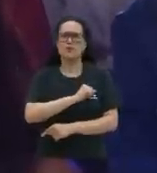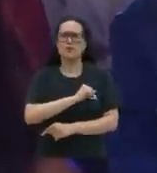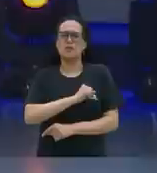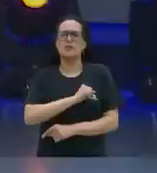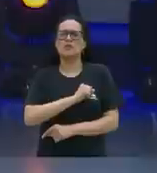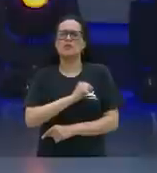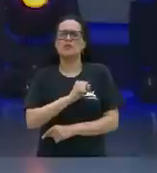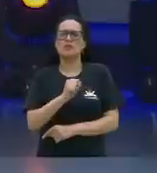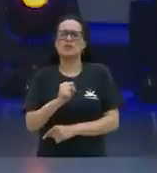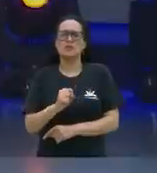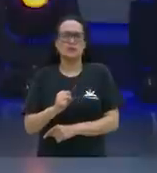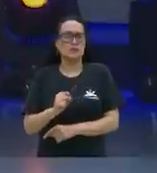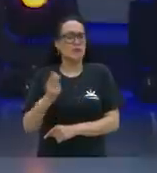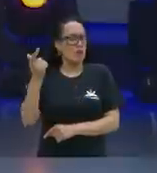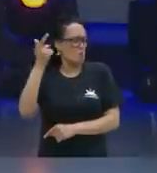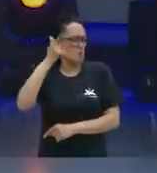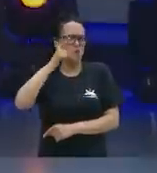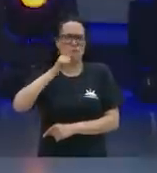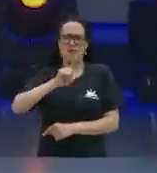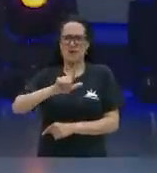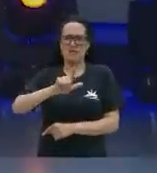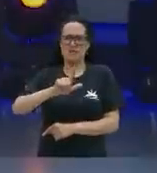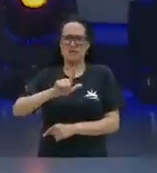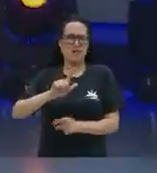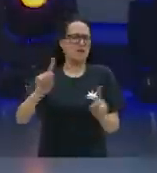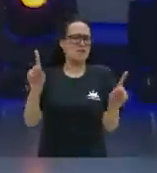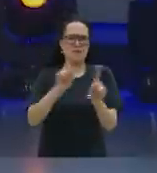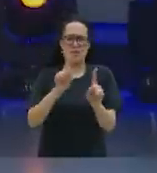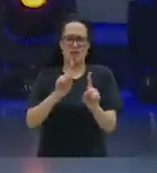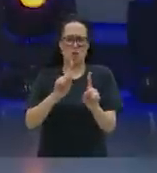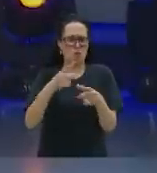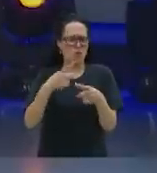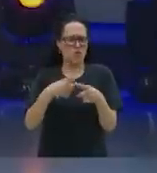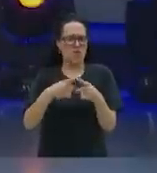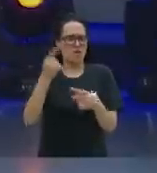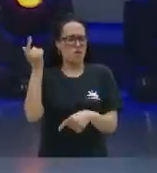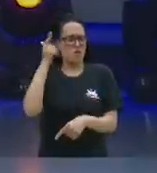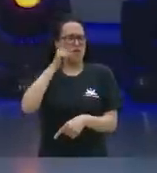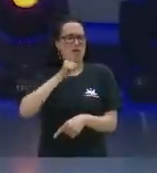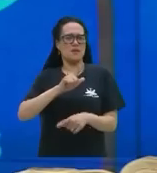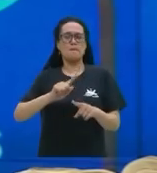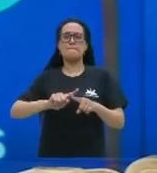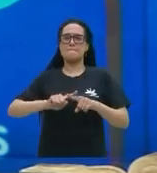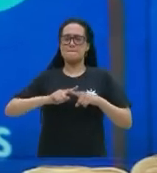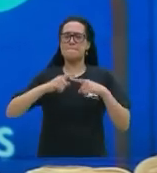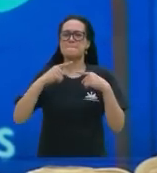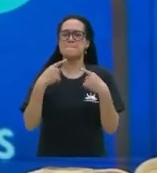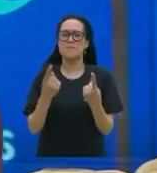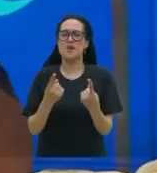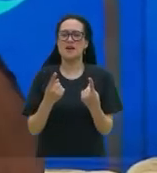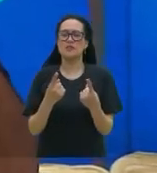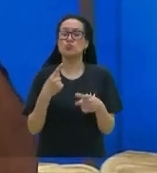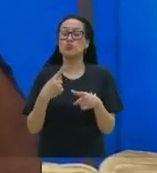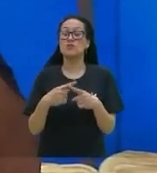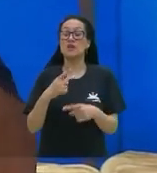Acima de meu merecimento. Não porque eu mereço. Mas porque eu tenho um